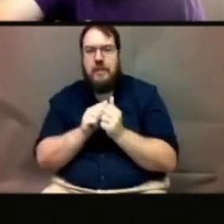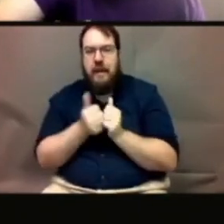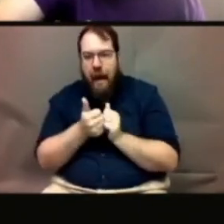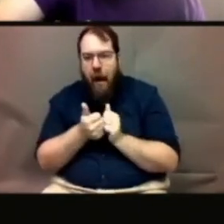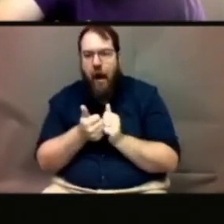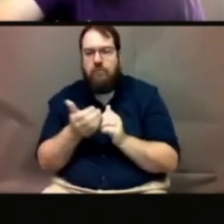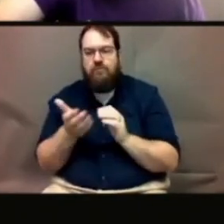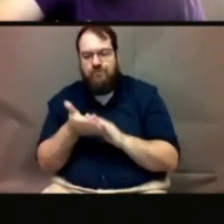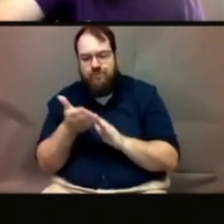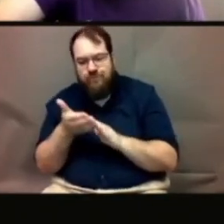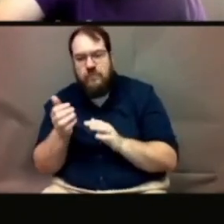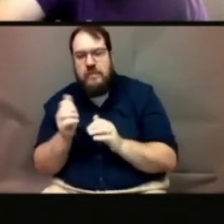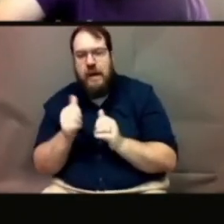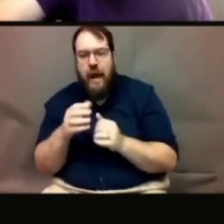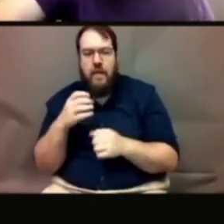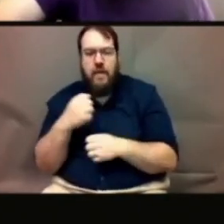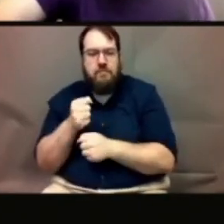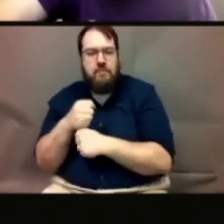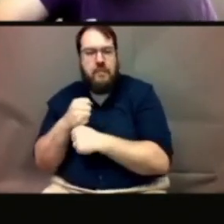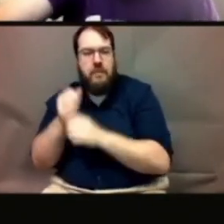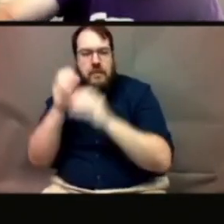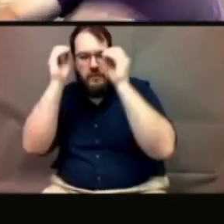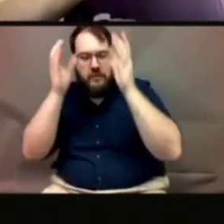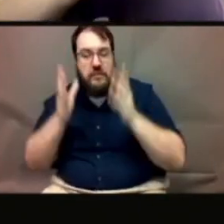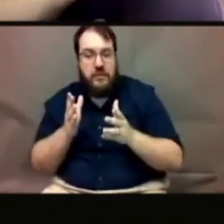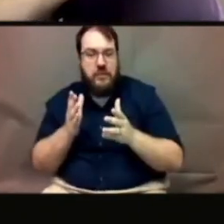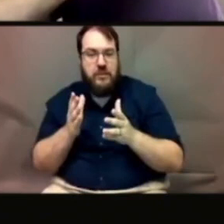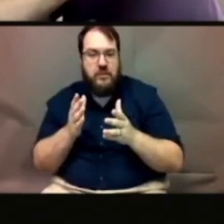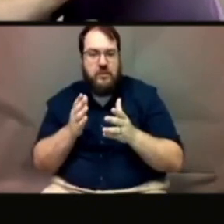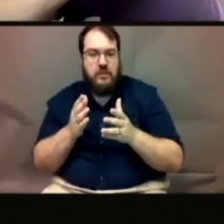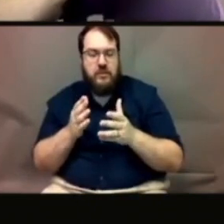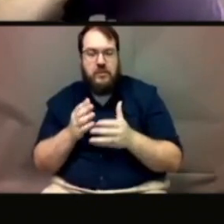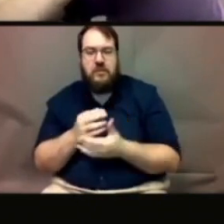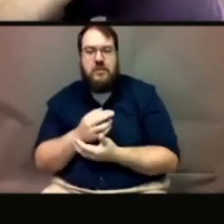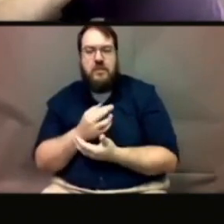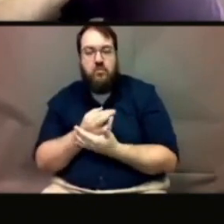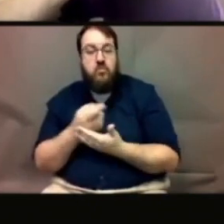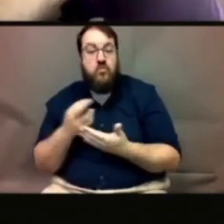sobre os apps o how to que é o como fazer